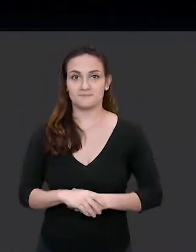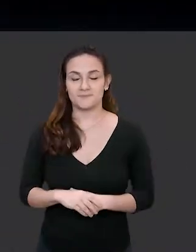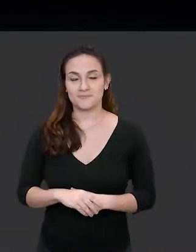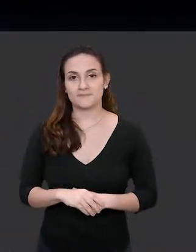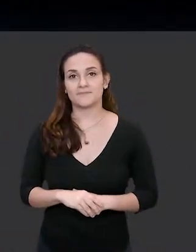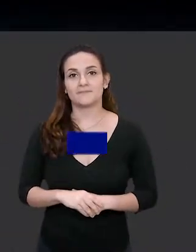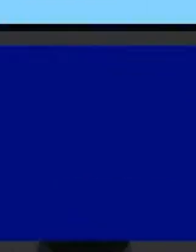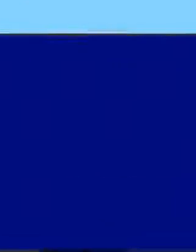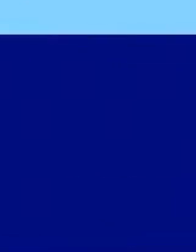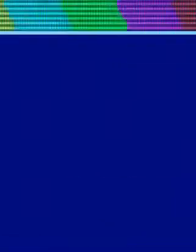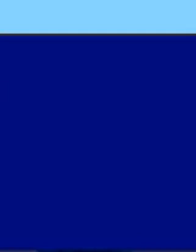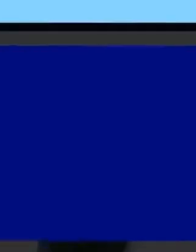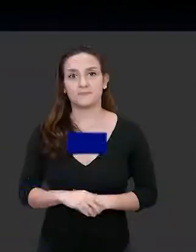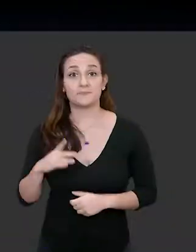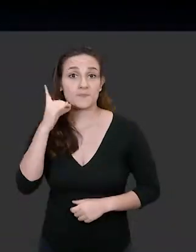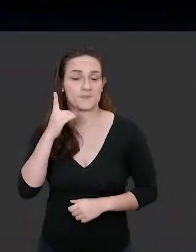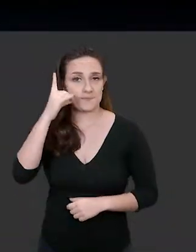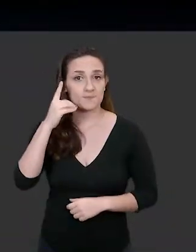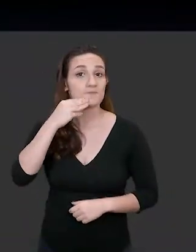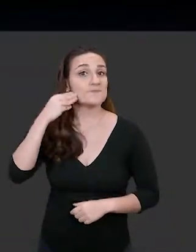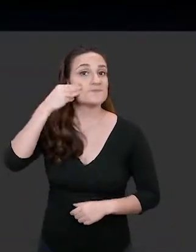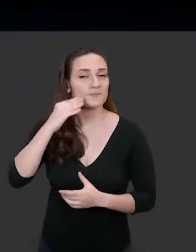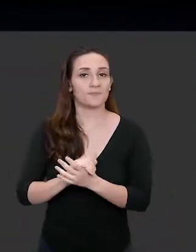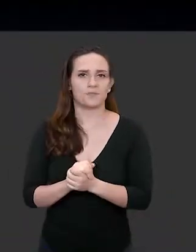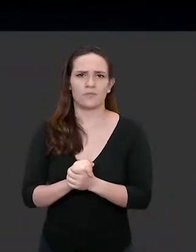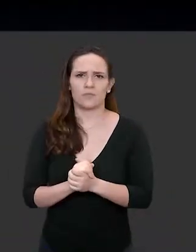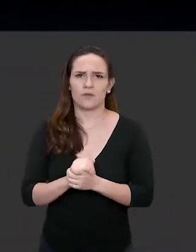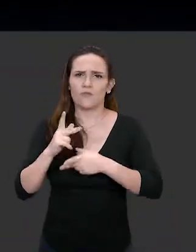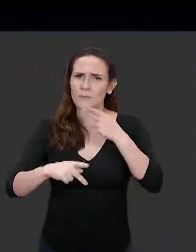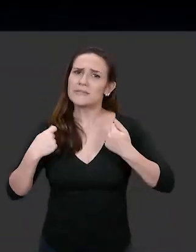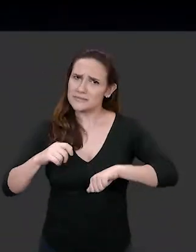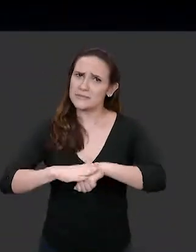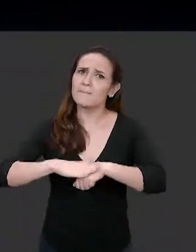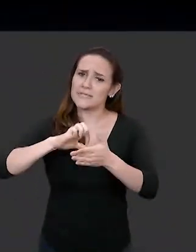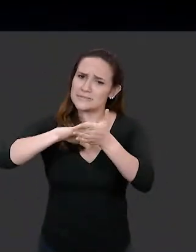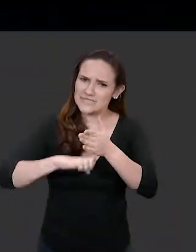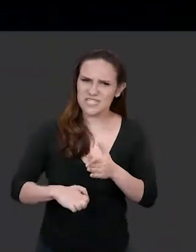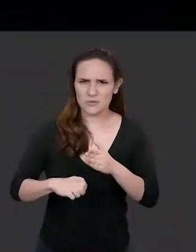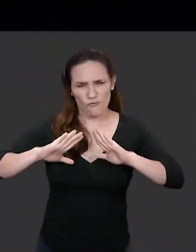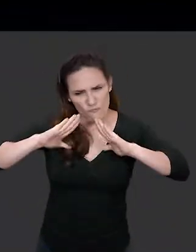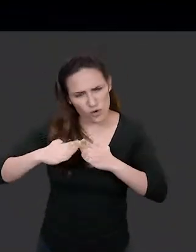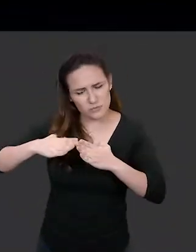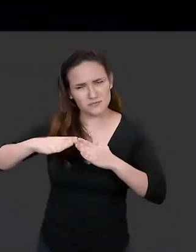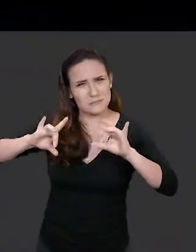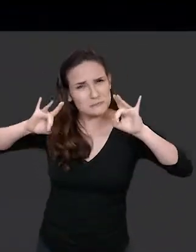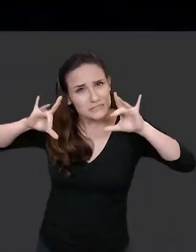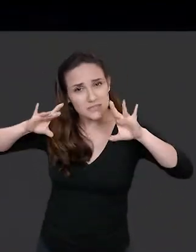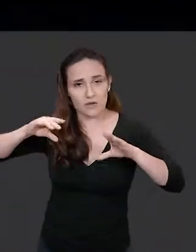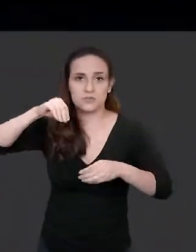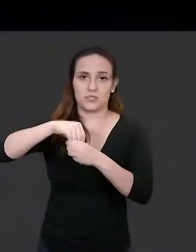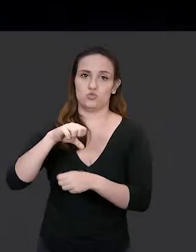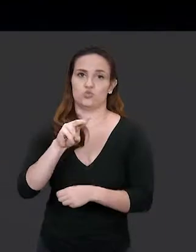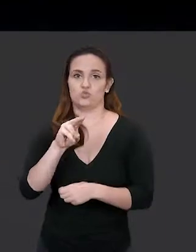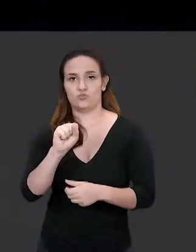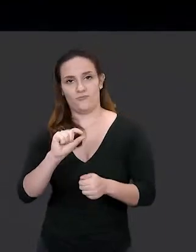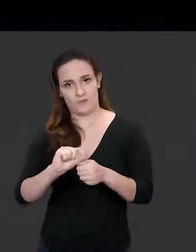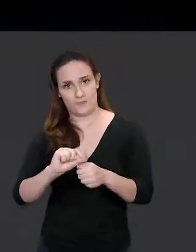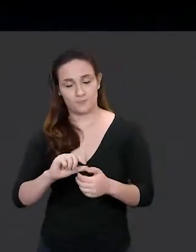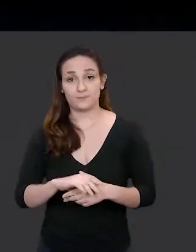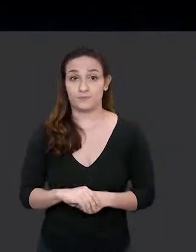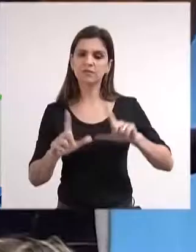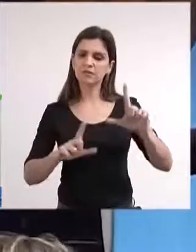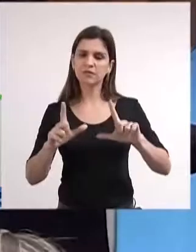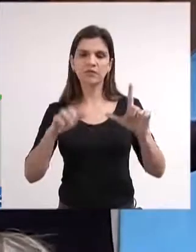Assembleia Legislativa. Deputado Marçal Filho defende maior cobertura de exames complexos no